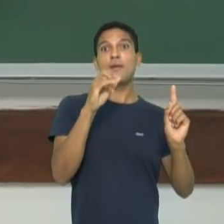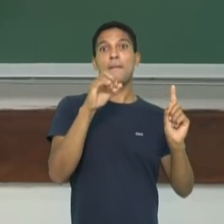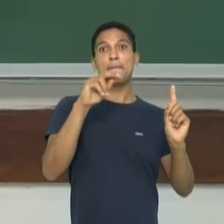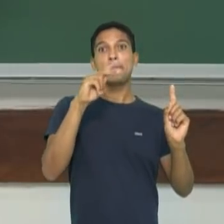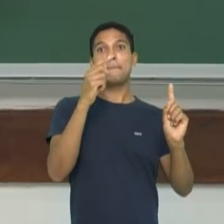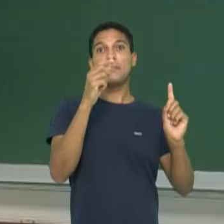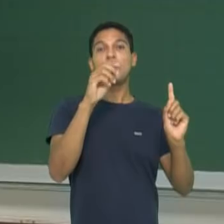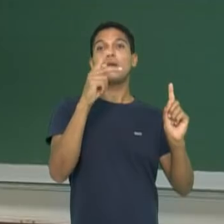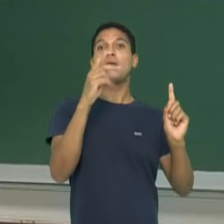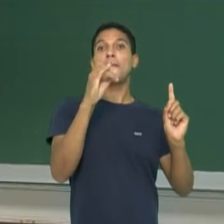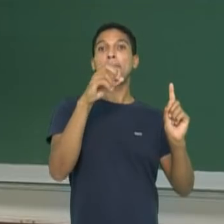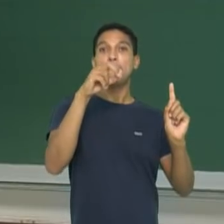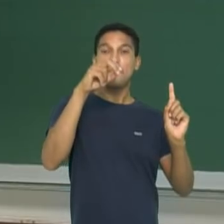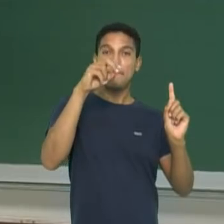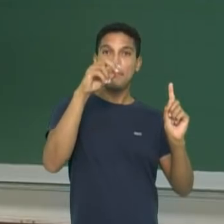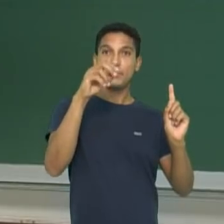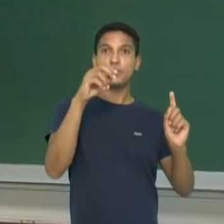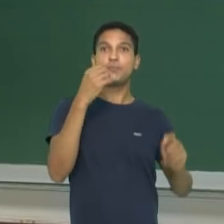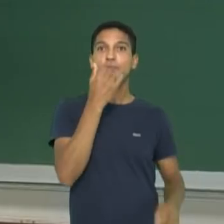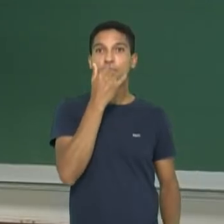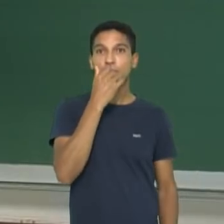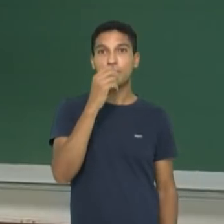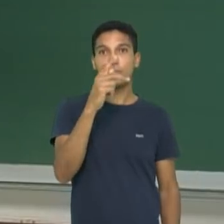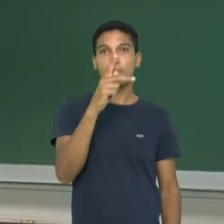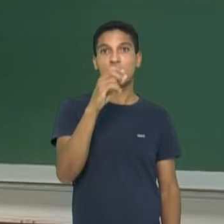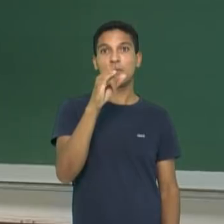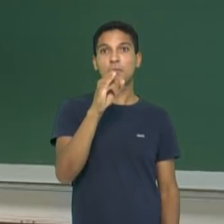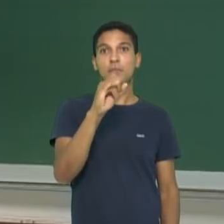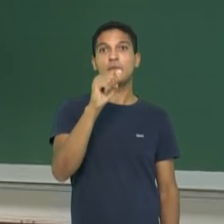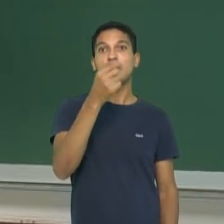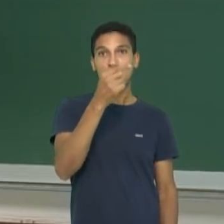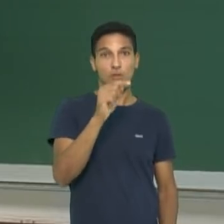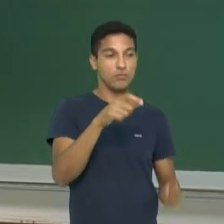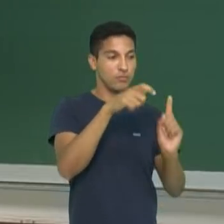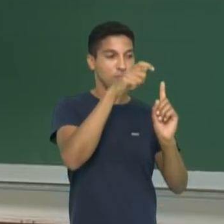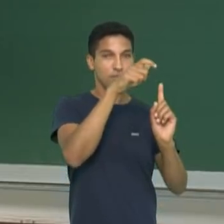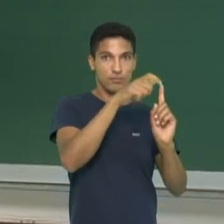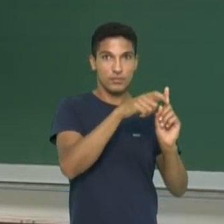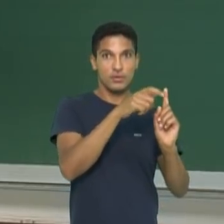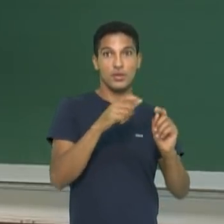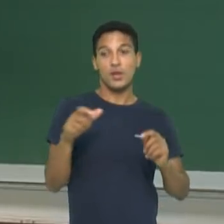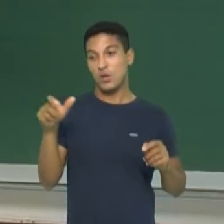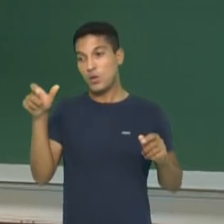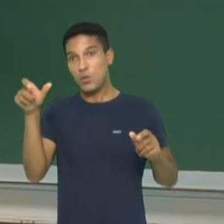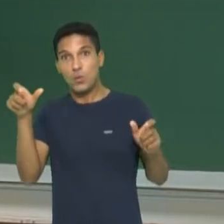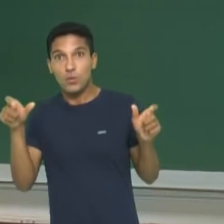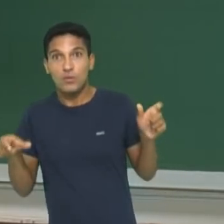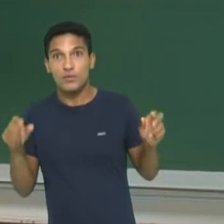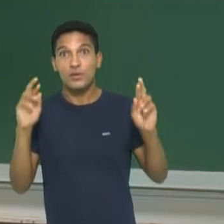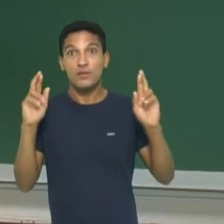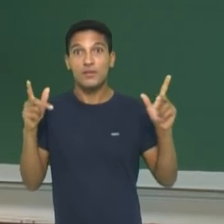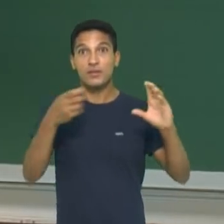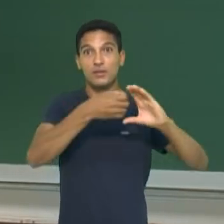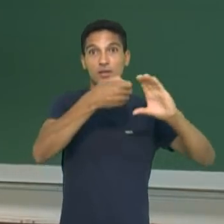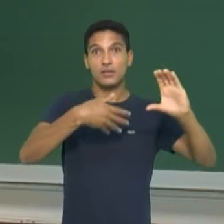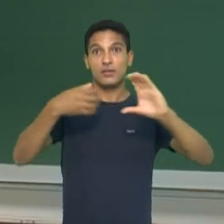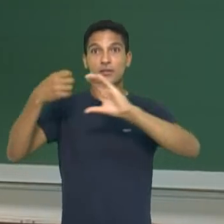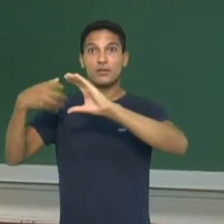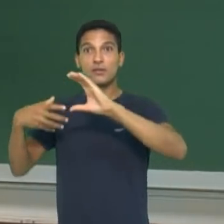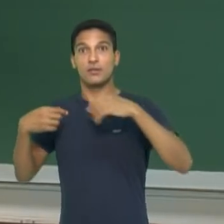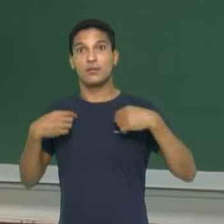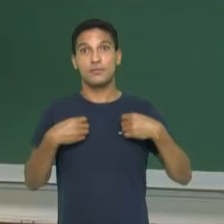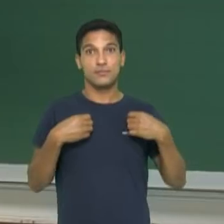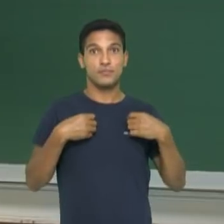vamos lá. Só para vocês relembrarem o que eram os entrepostos, né? Eram as paradas que